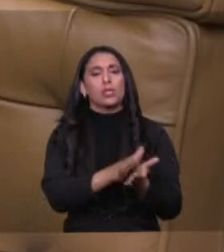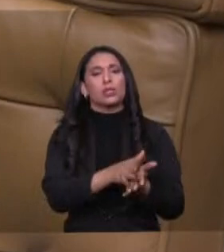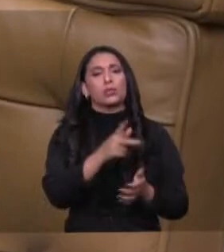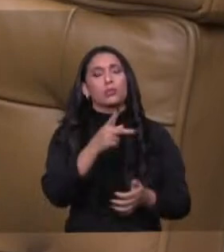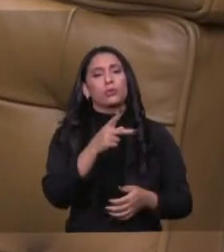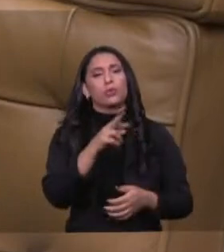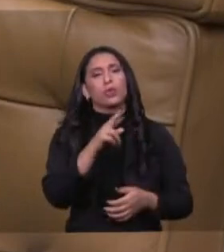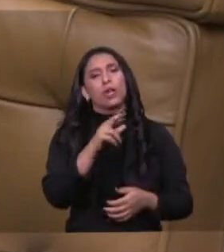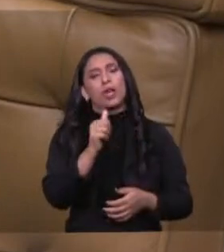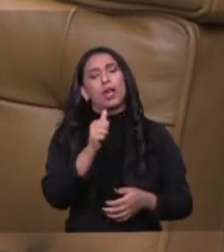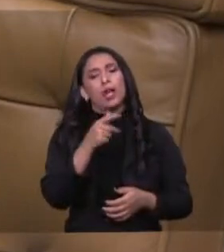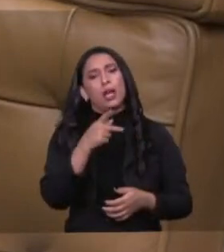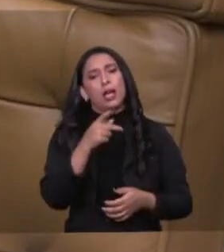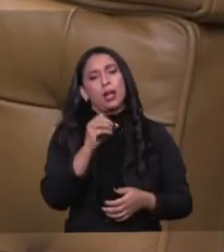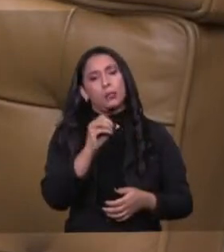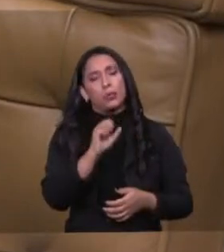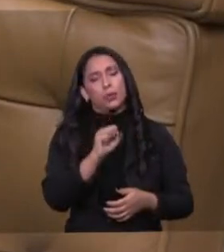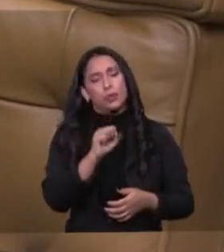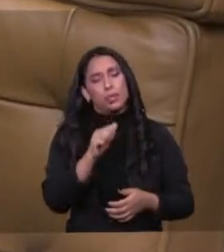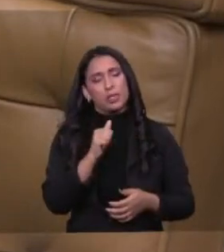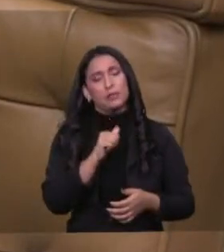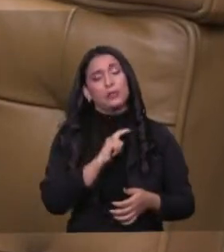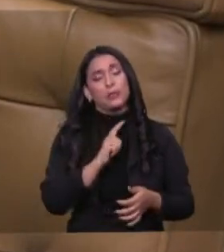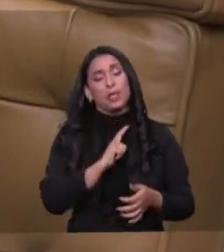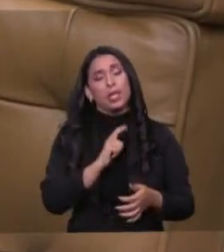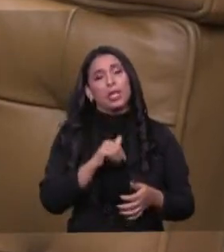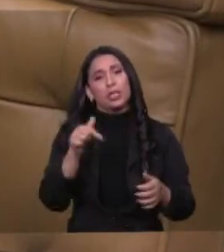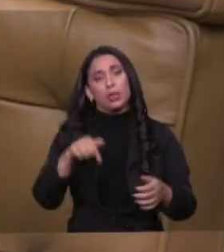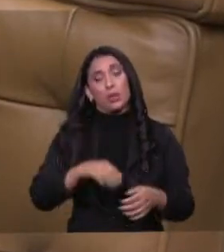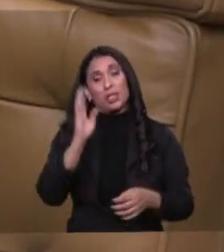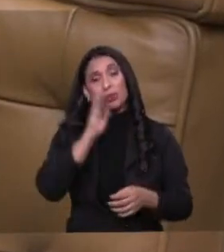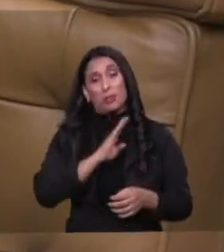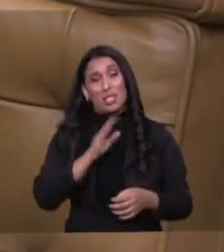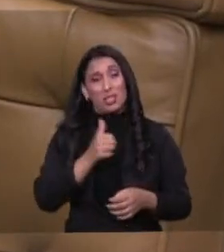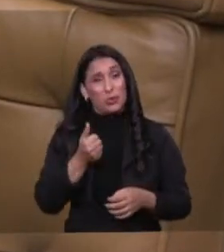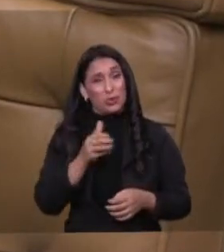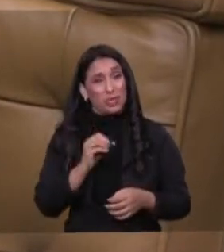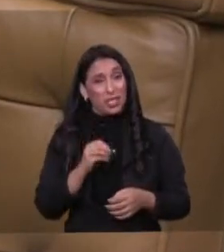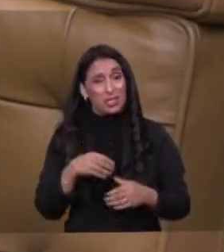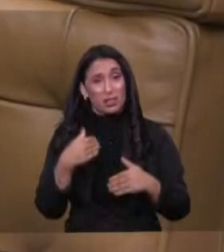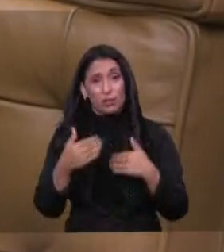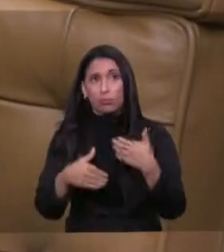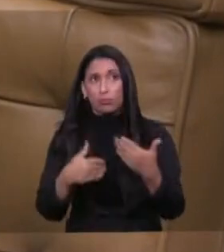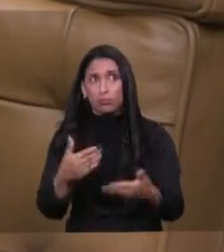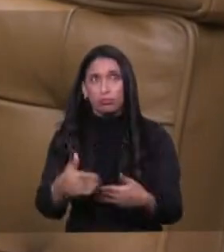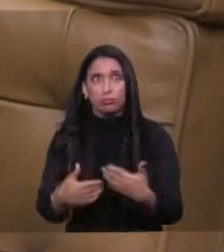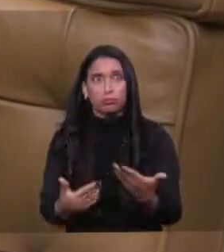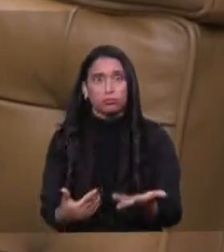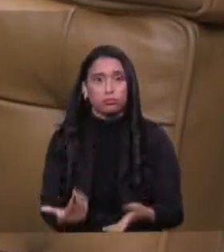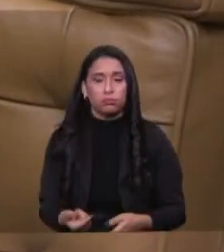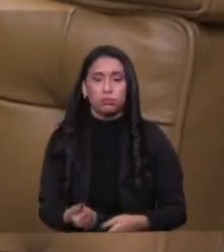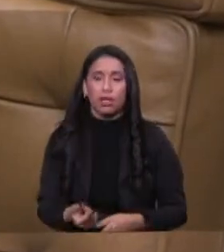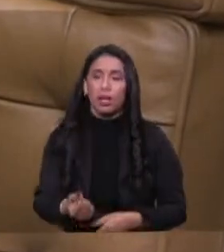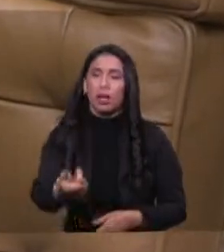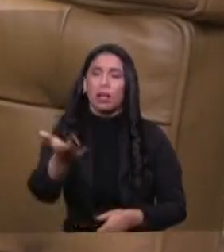Sol. Portanto, no Brasil, 10 anos é uma eternidade, né? Então,